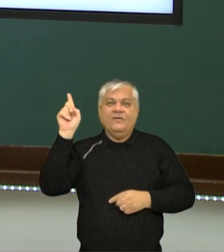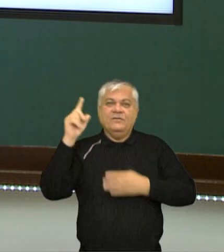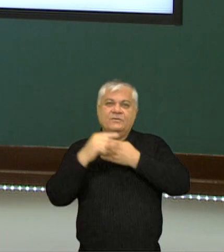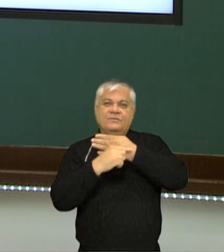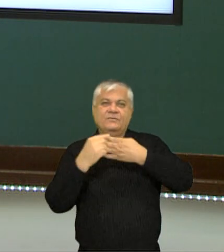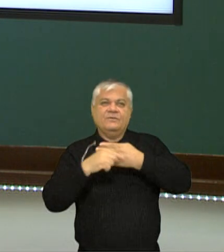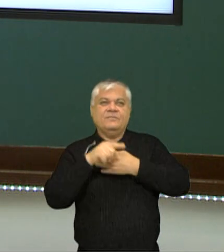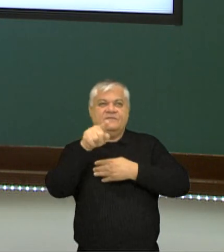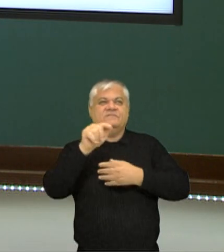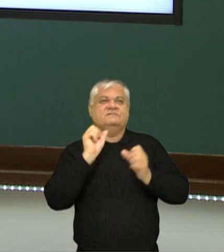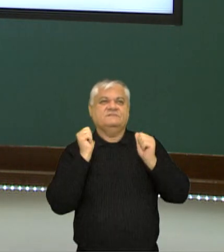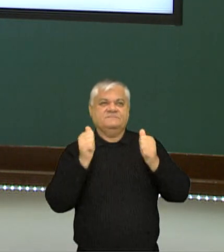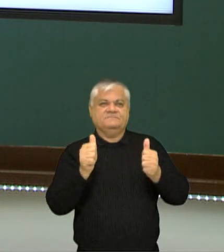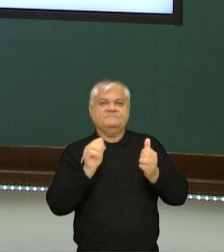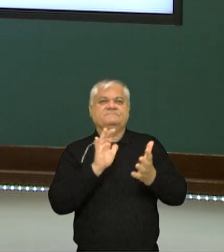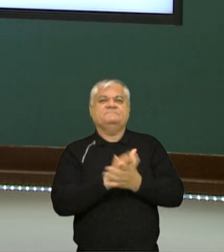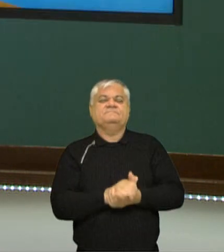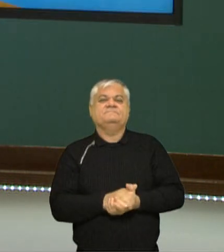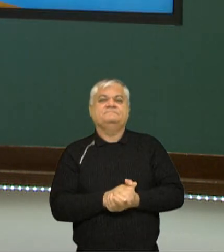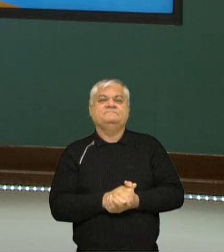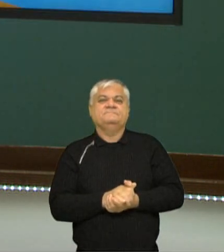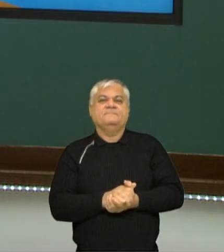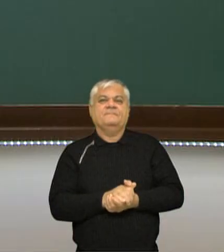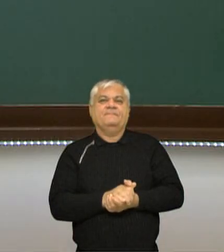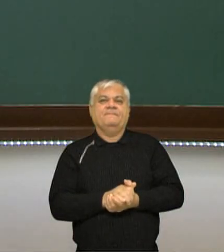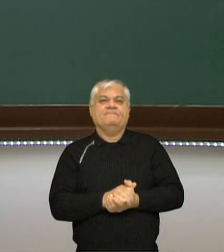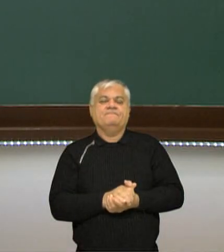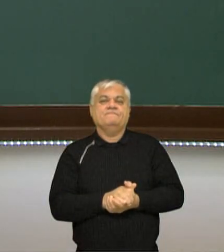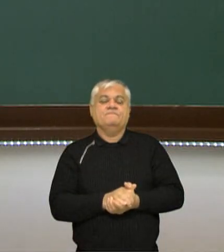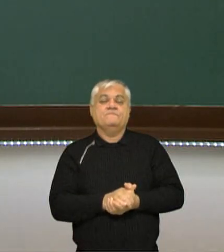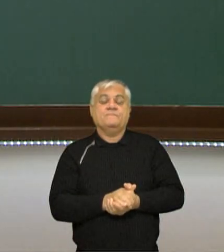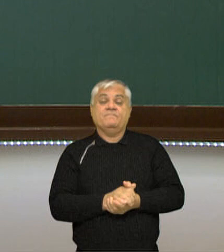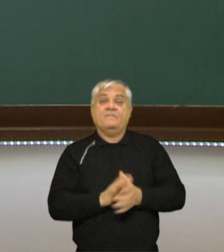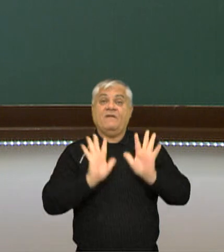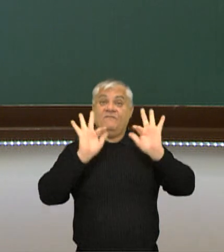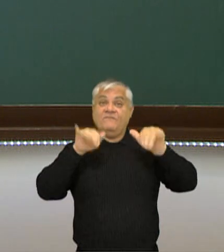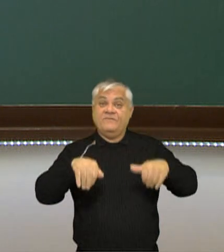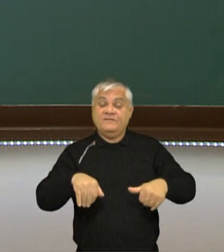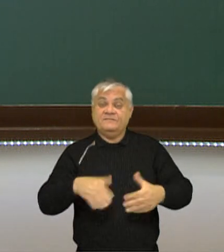para vocês. Ok, pessoal? Hoje ficamos por